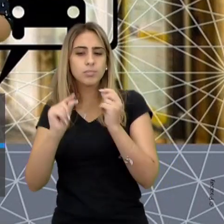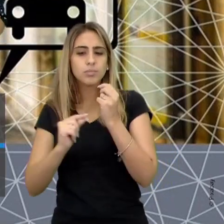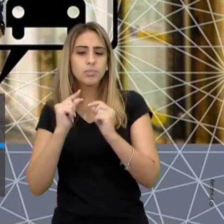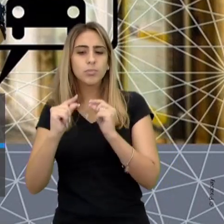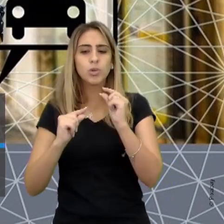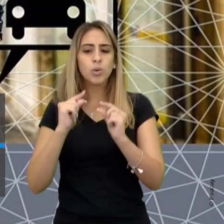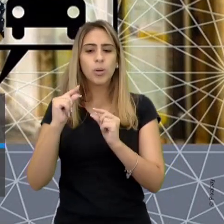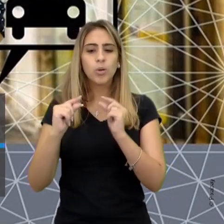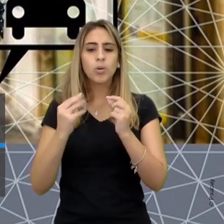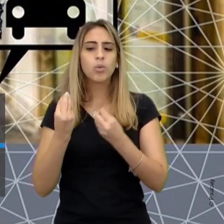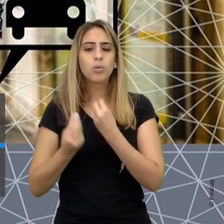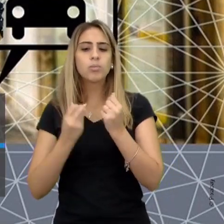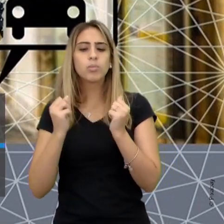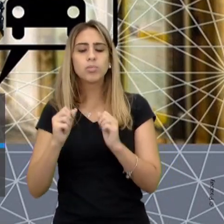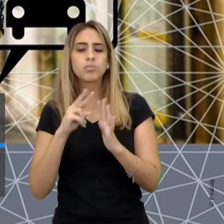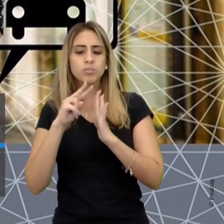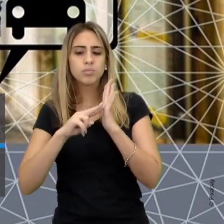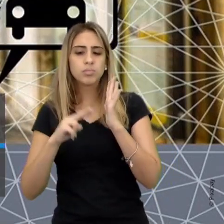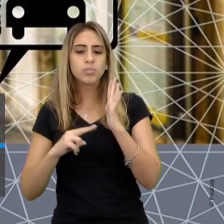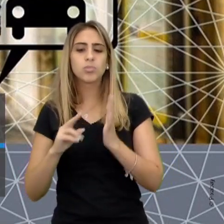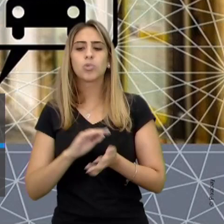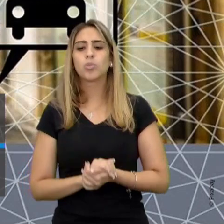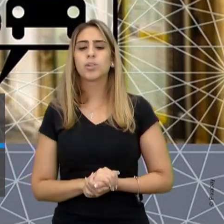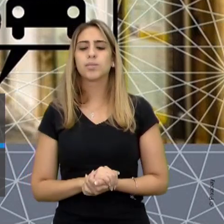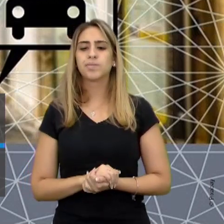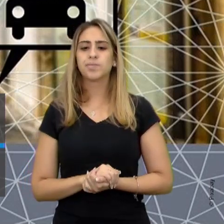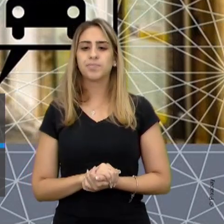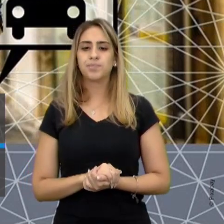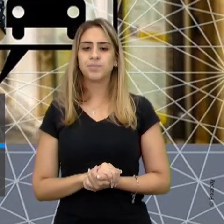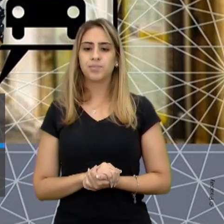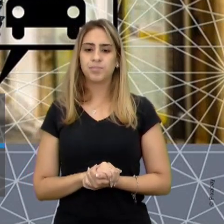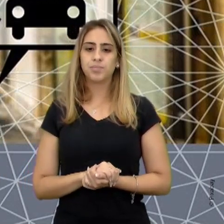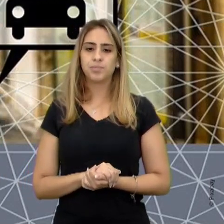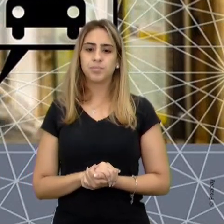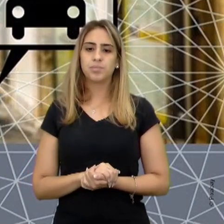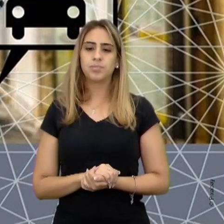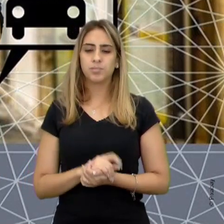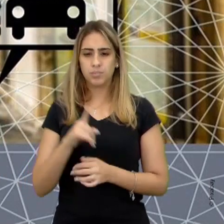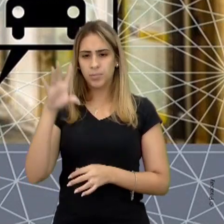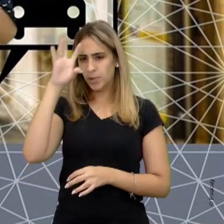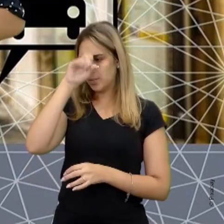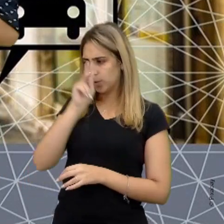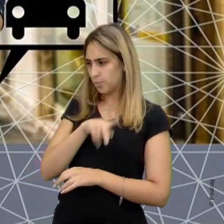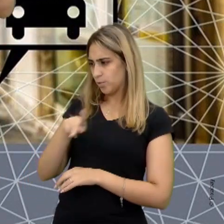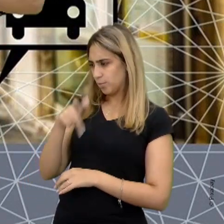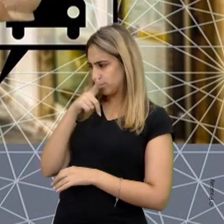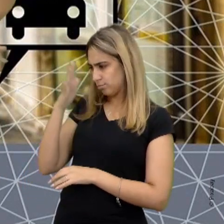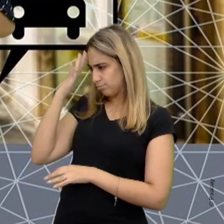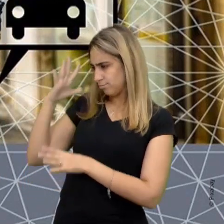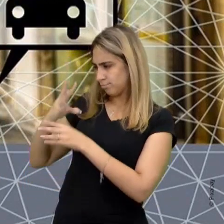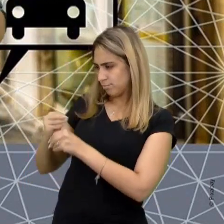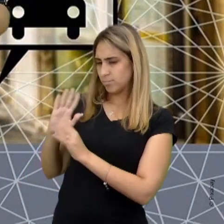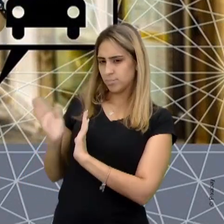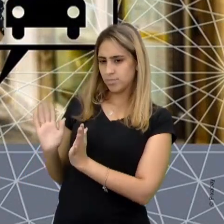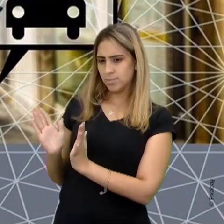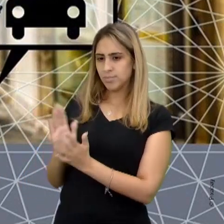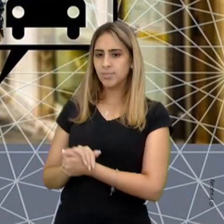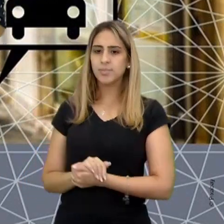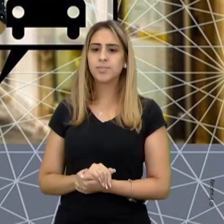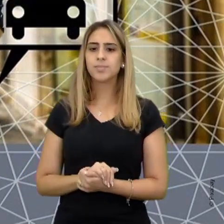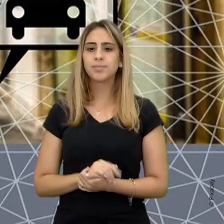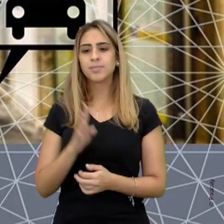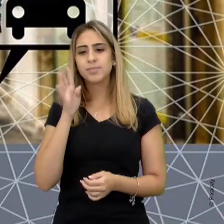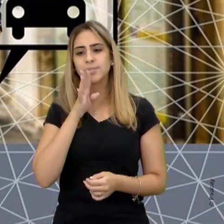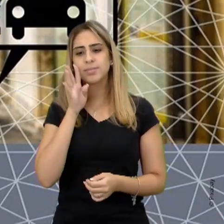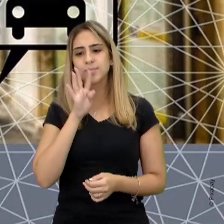gente pode fazer a leitura subjetiva, né? Aprendi então, muito. Aprendeu, Pro? Muito Consegui bom. ajudar aí nesse momento? Que legal,